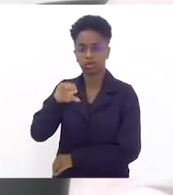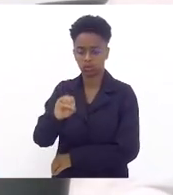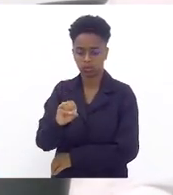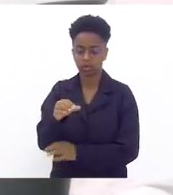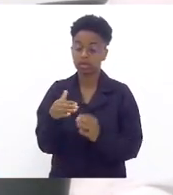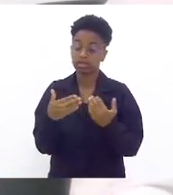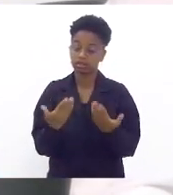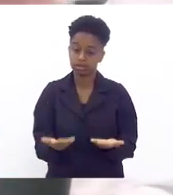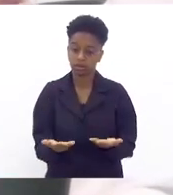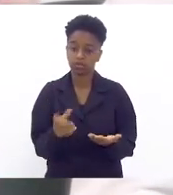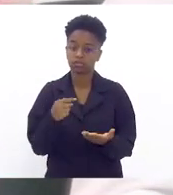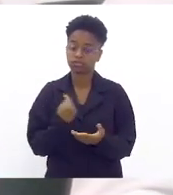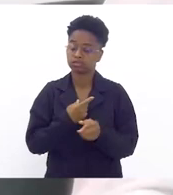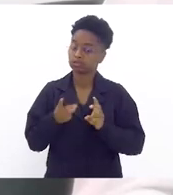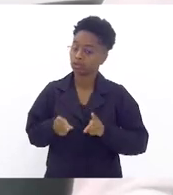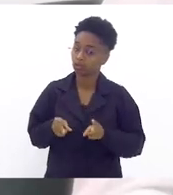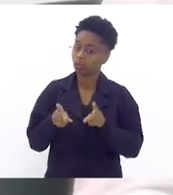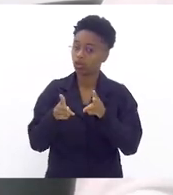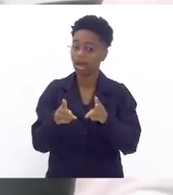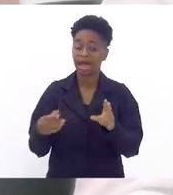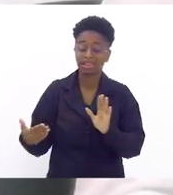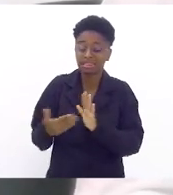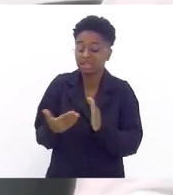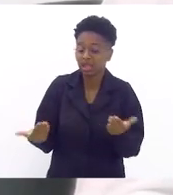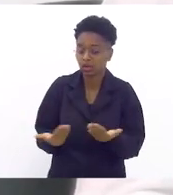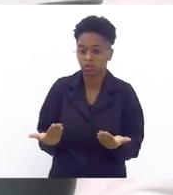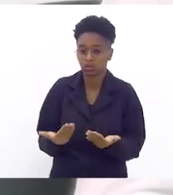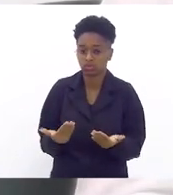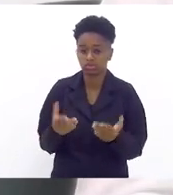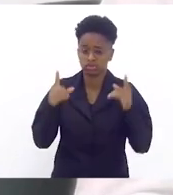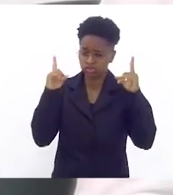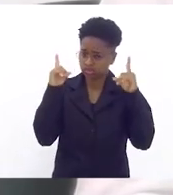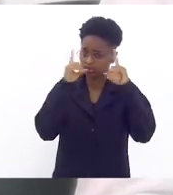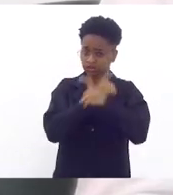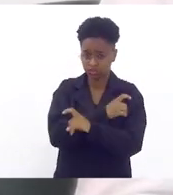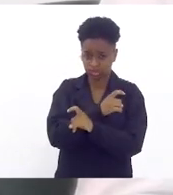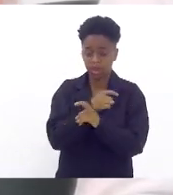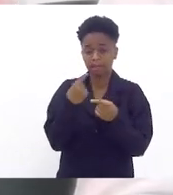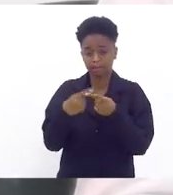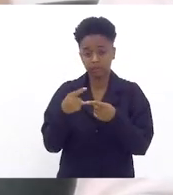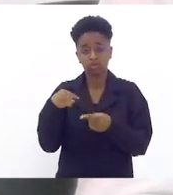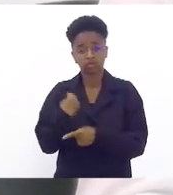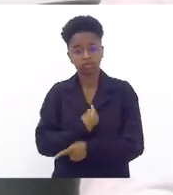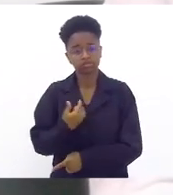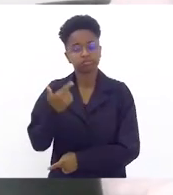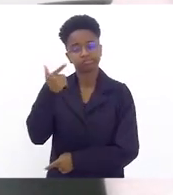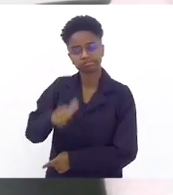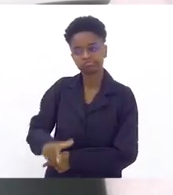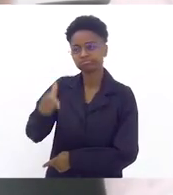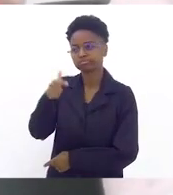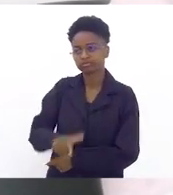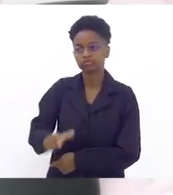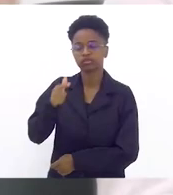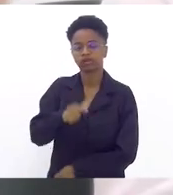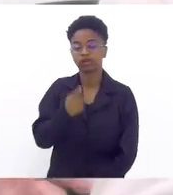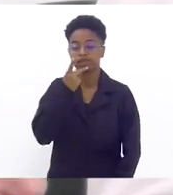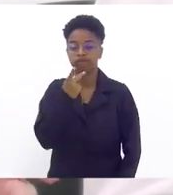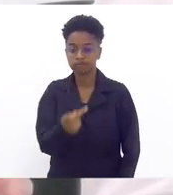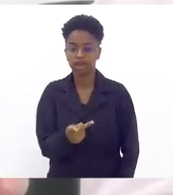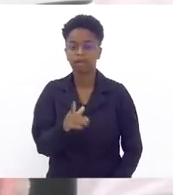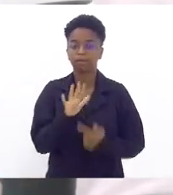a gente continua até hoje com toda essa dificuldade embora a gente relate isso incansavelmente